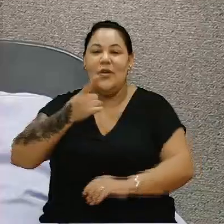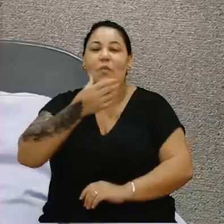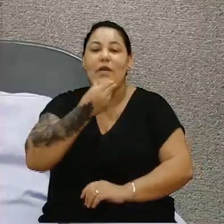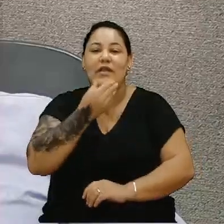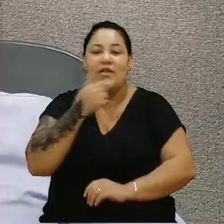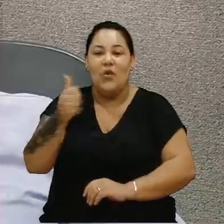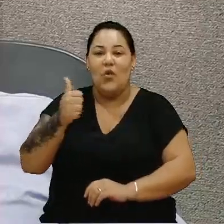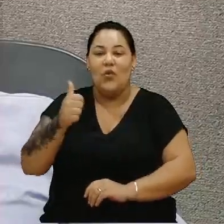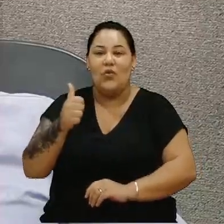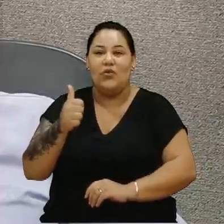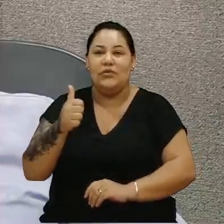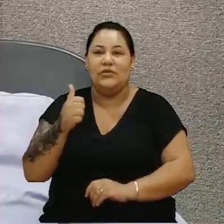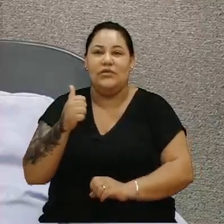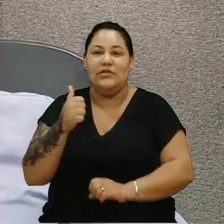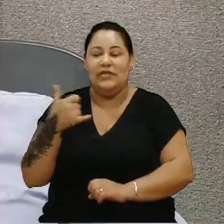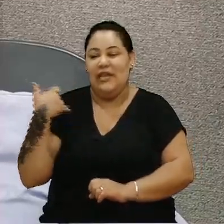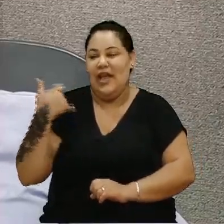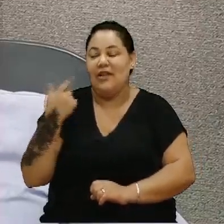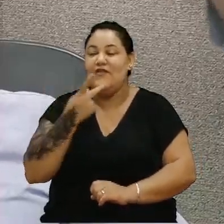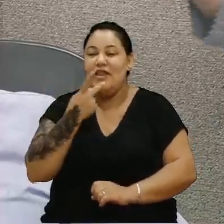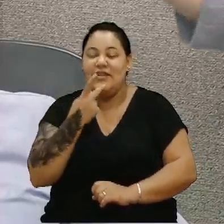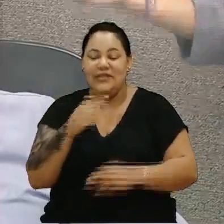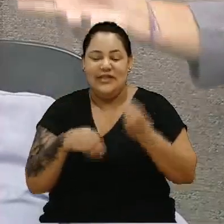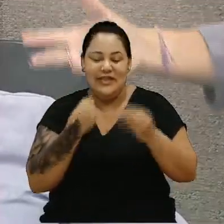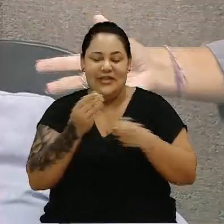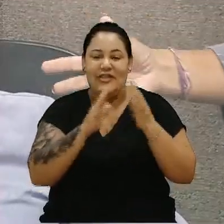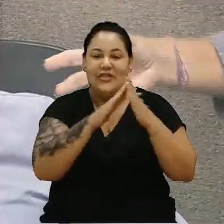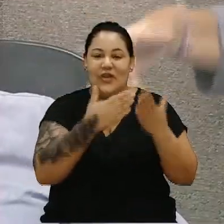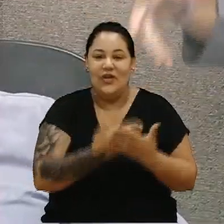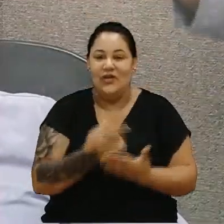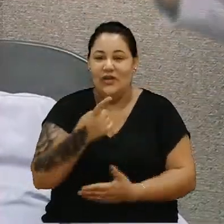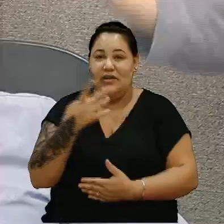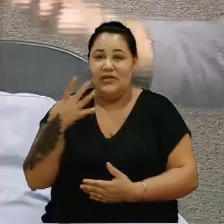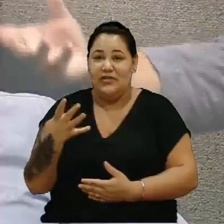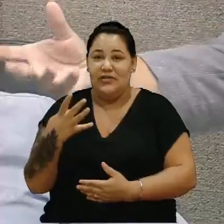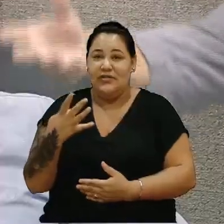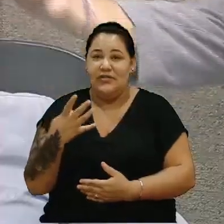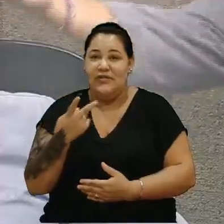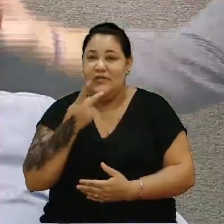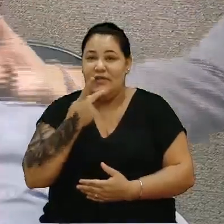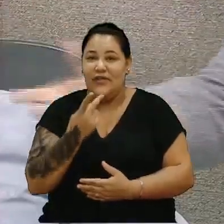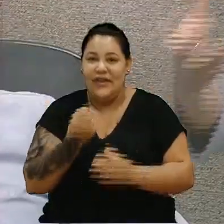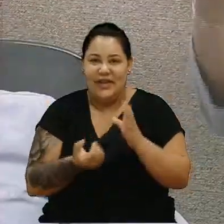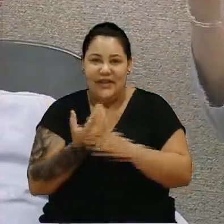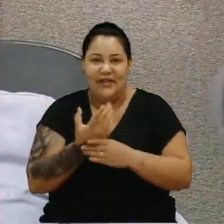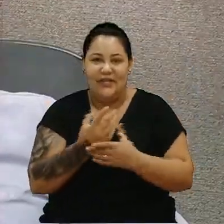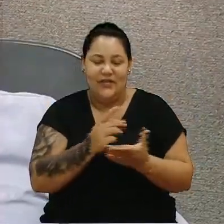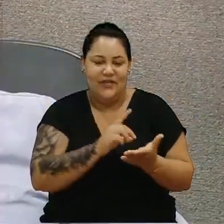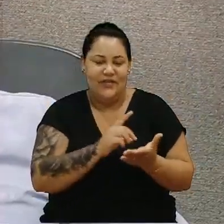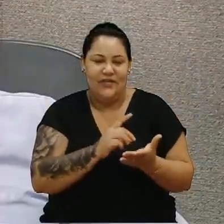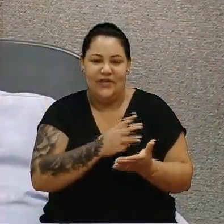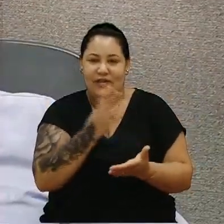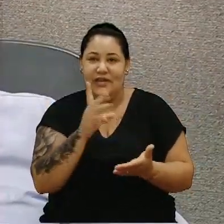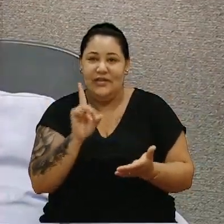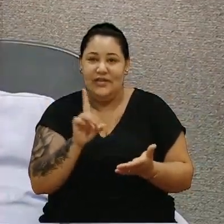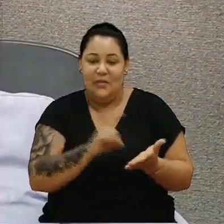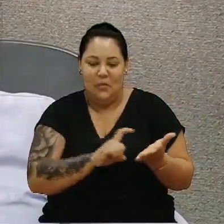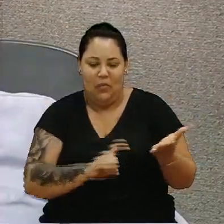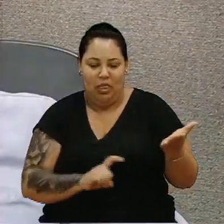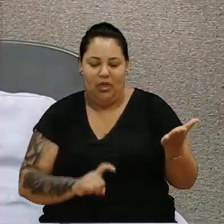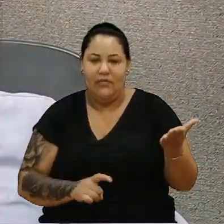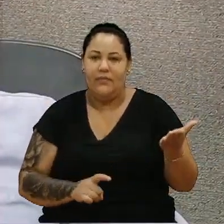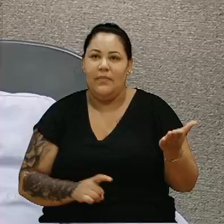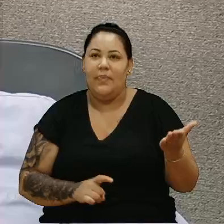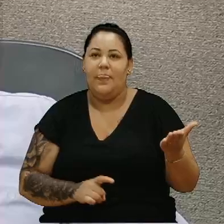falando como ele se sente na escola, um menino de 14 anos que trouxe a impressora 3D que ele criou e deixou funcionando enquanto a gente conversava,